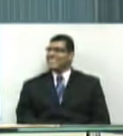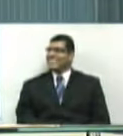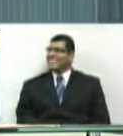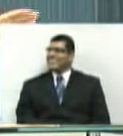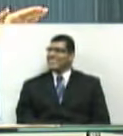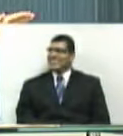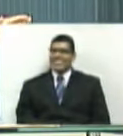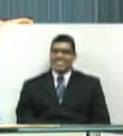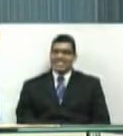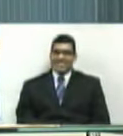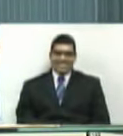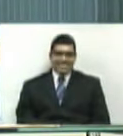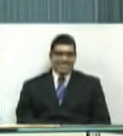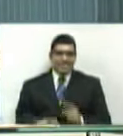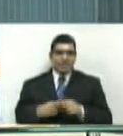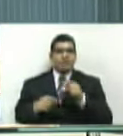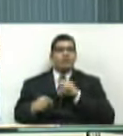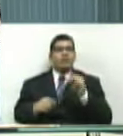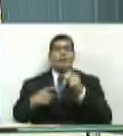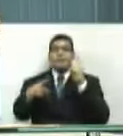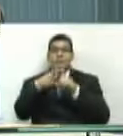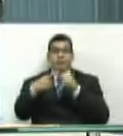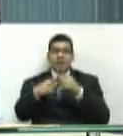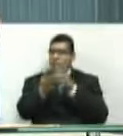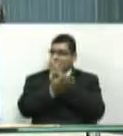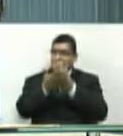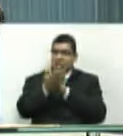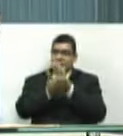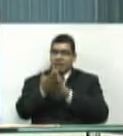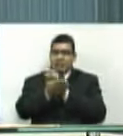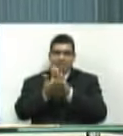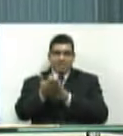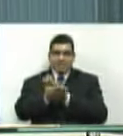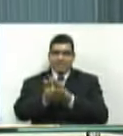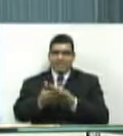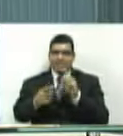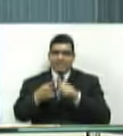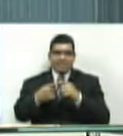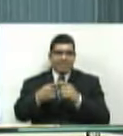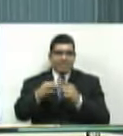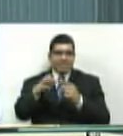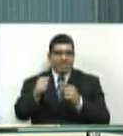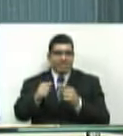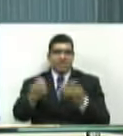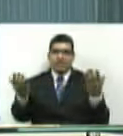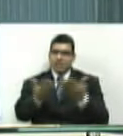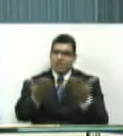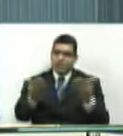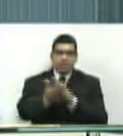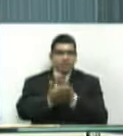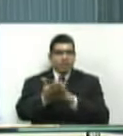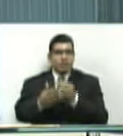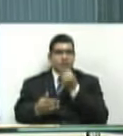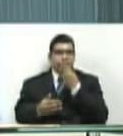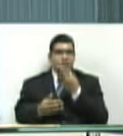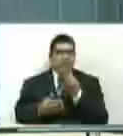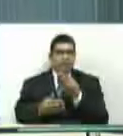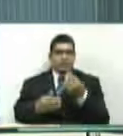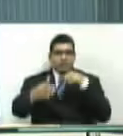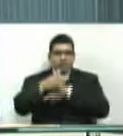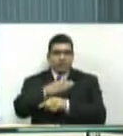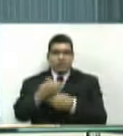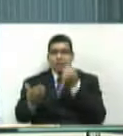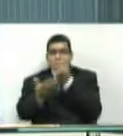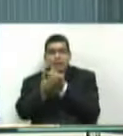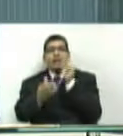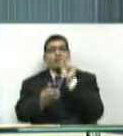tem muita saúde financeira, porque ninguém que entrou depois de 2004 se aposentou até hoje, e o outro fundo que paga